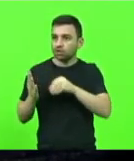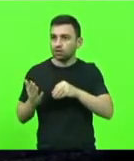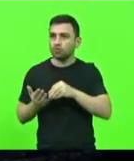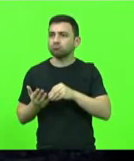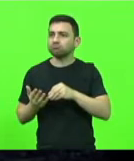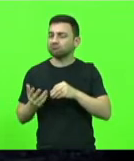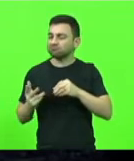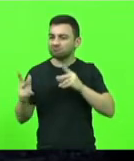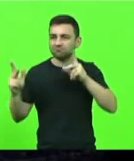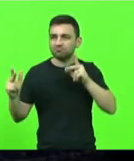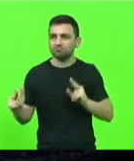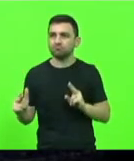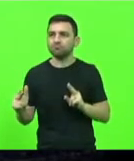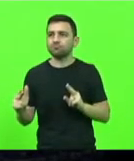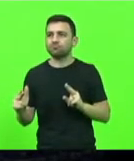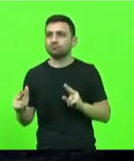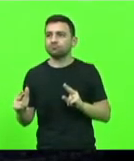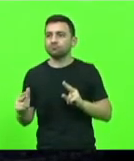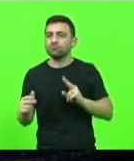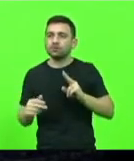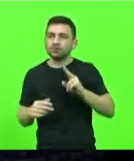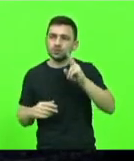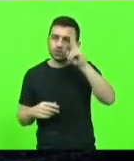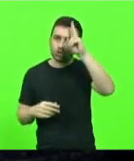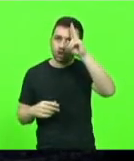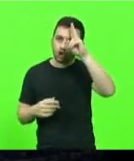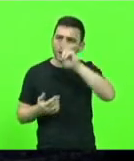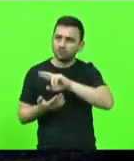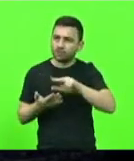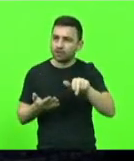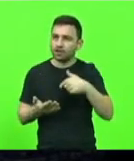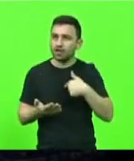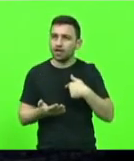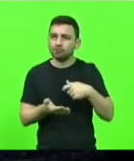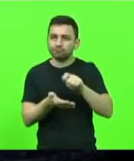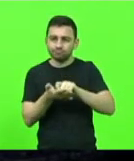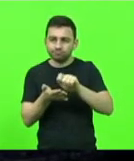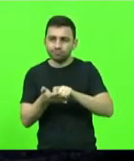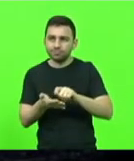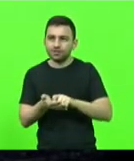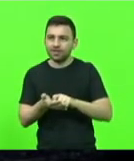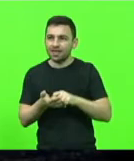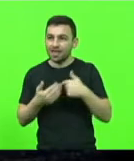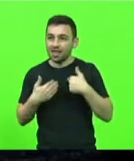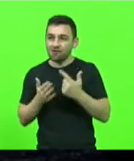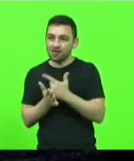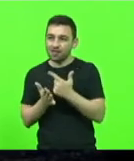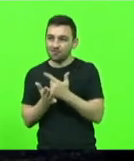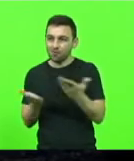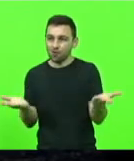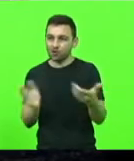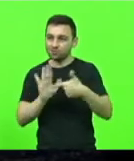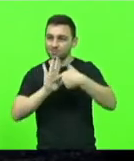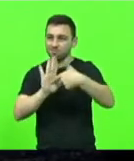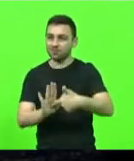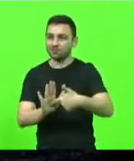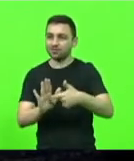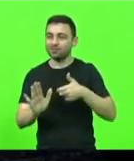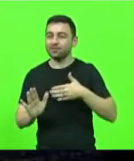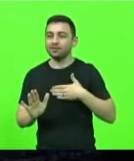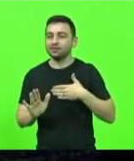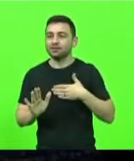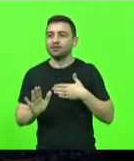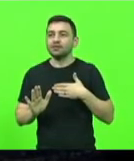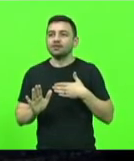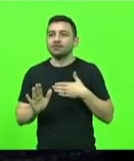histórias para eternizar no papel do livro que hoje apresenta e às